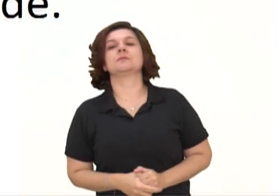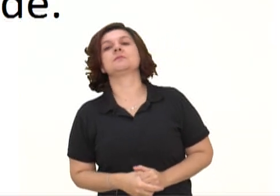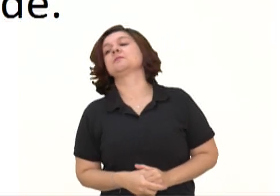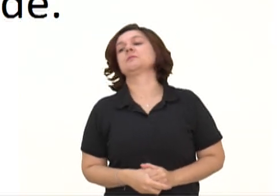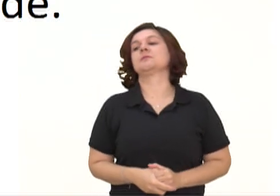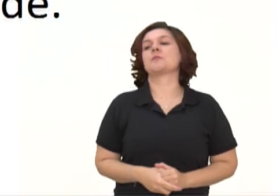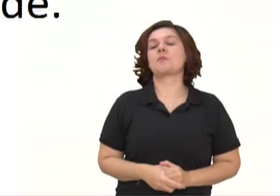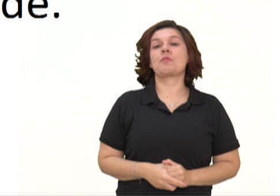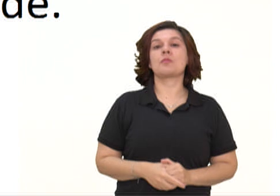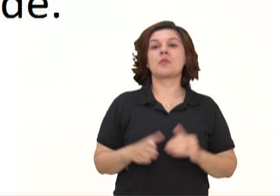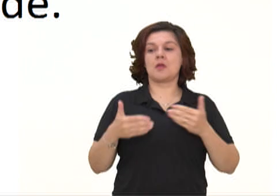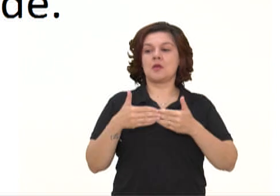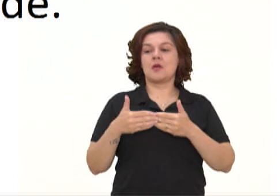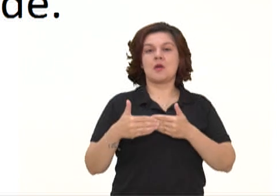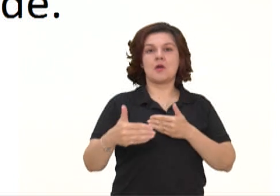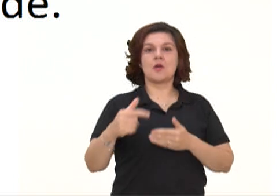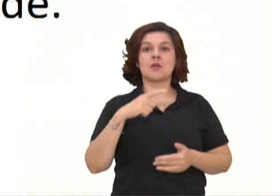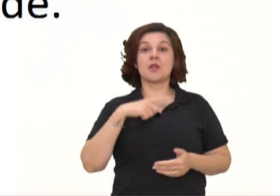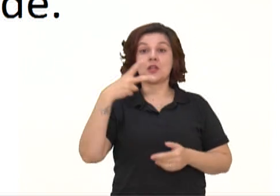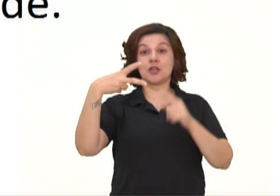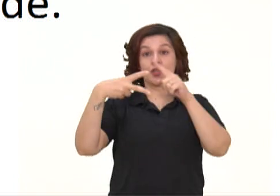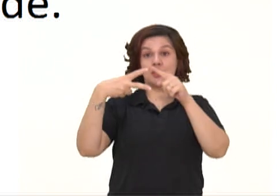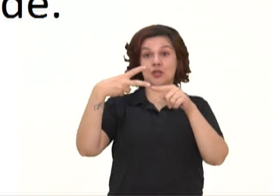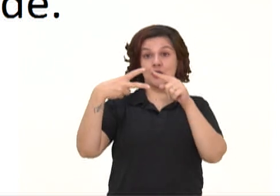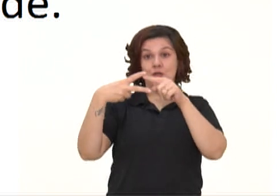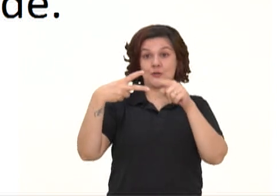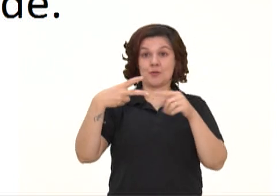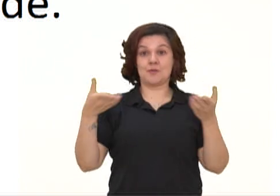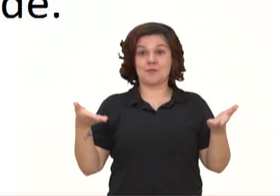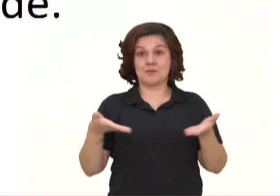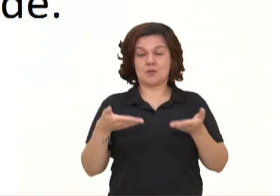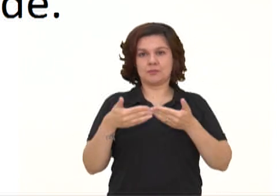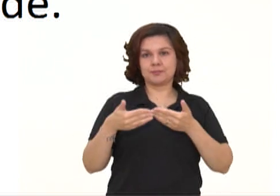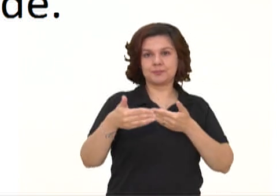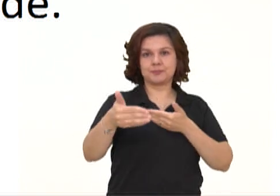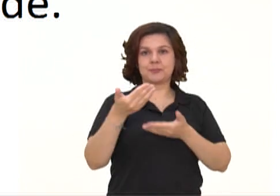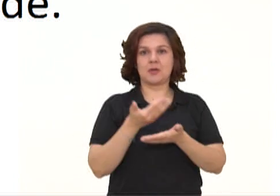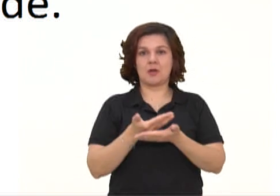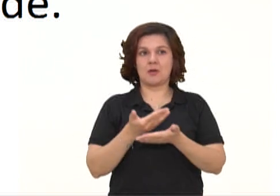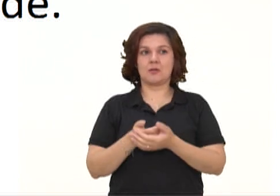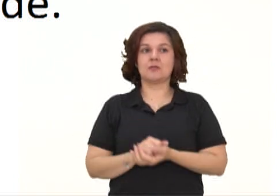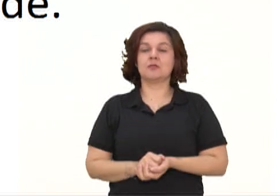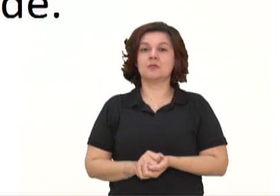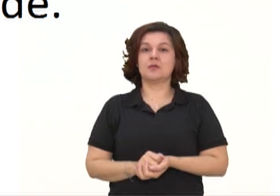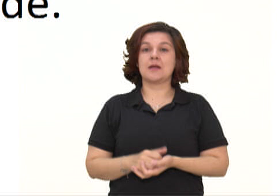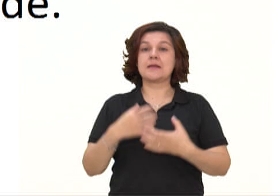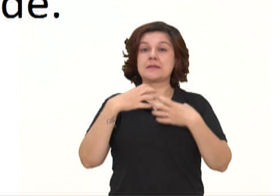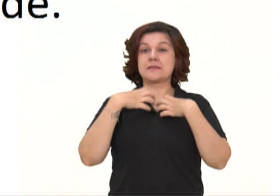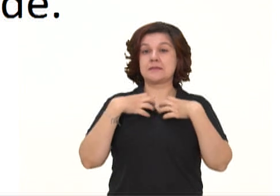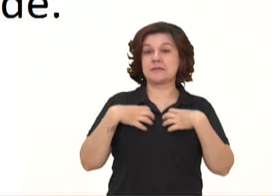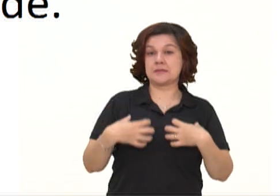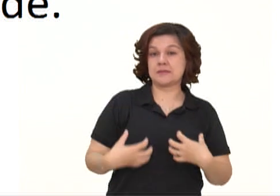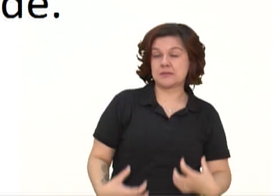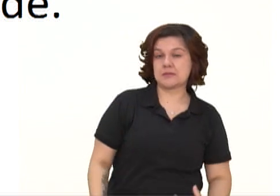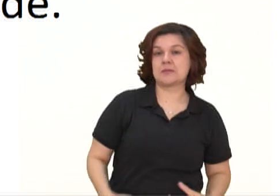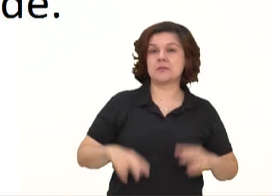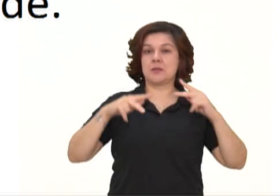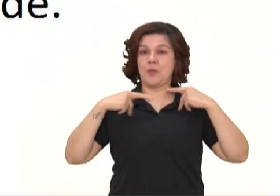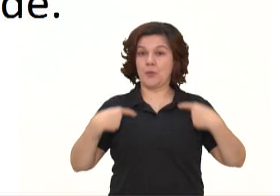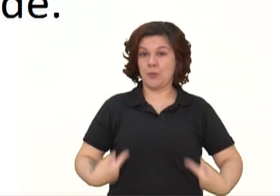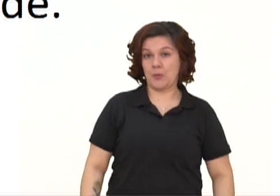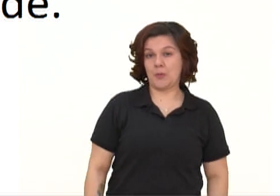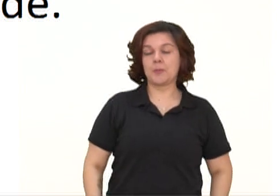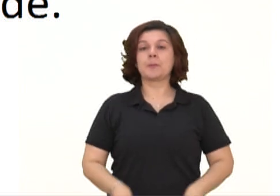Avançando aqui, nós ainda temos dois conteúdos que vamos falar também ao longo de nossas aulas, que vai ser assim sobre as sensações relacionadas ao nosso corpo